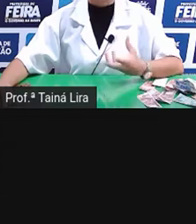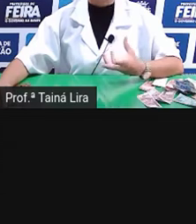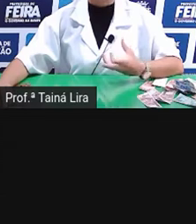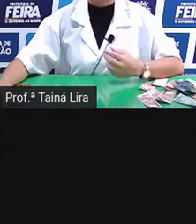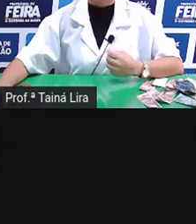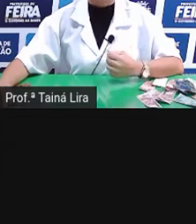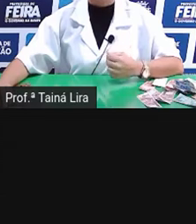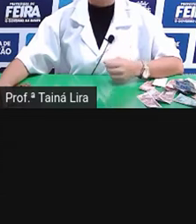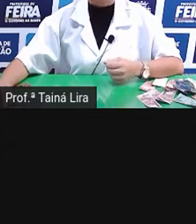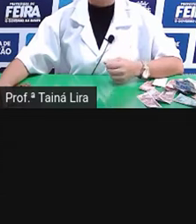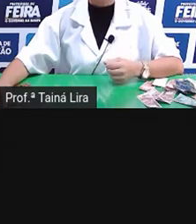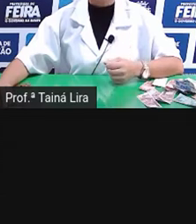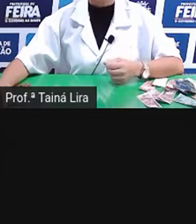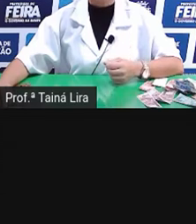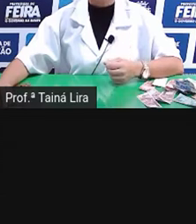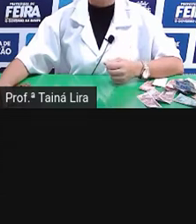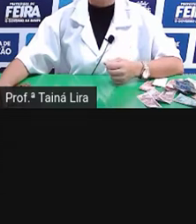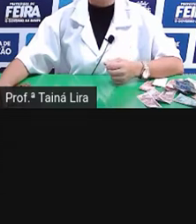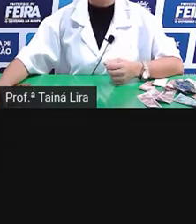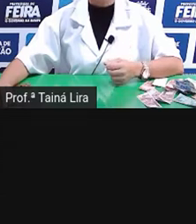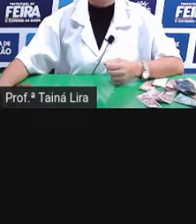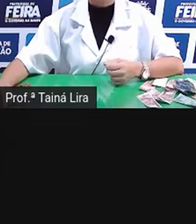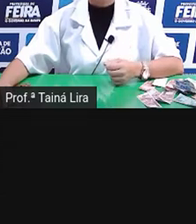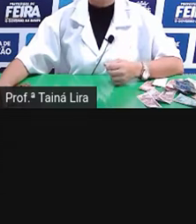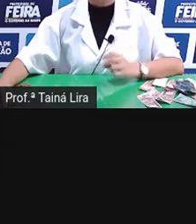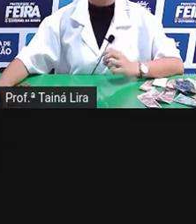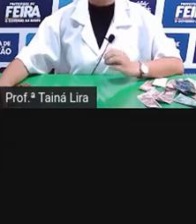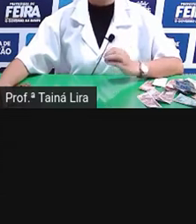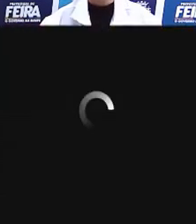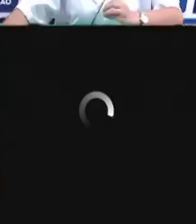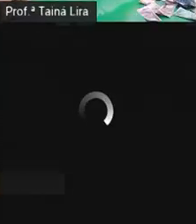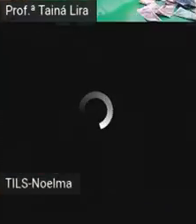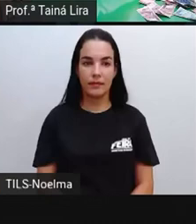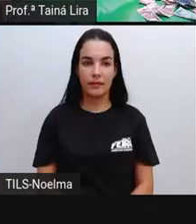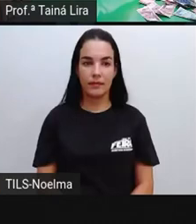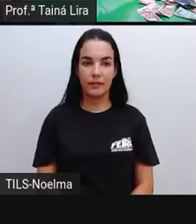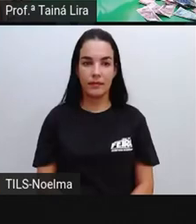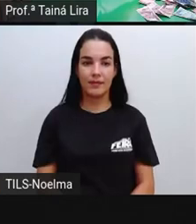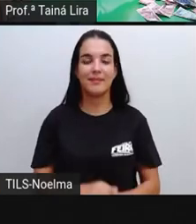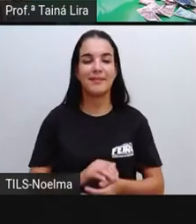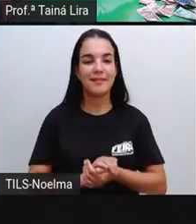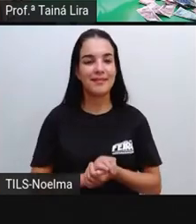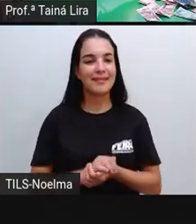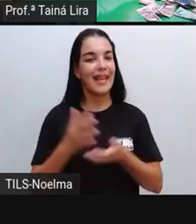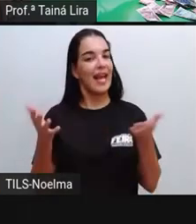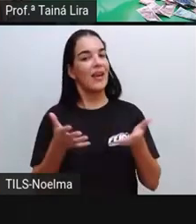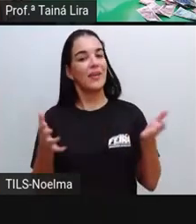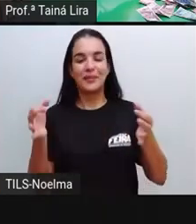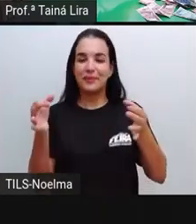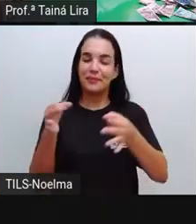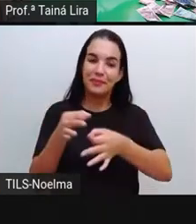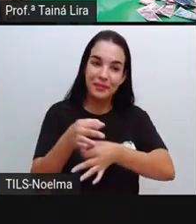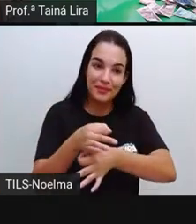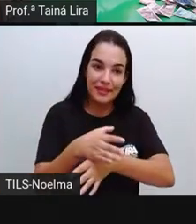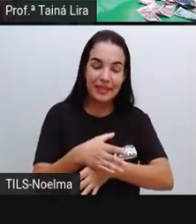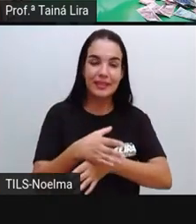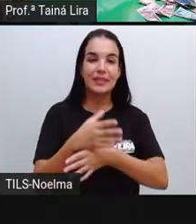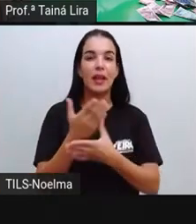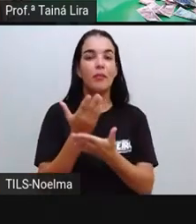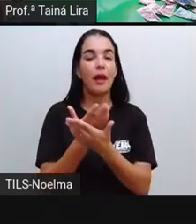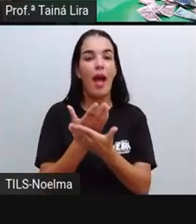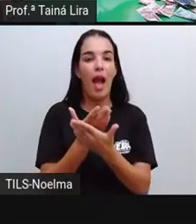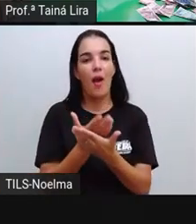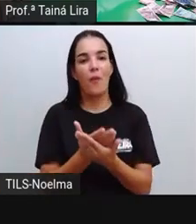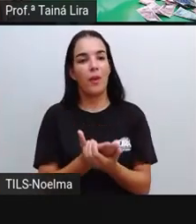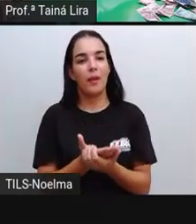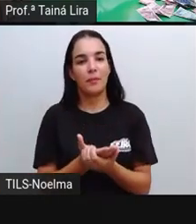as nossas formações, tá? E a gente vai caminhando o segundo ano para o finalzinho da